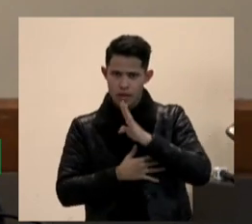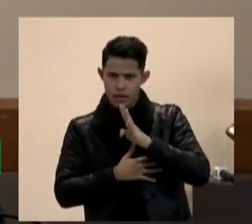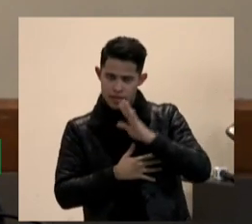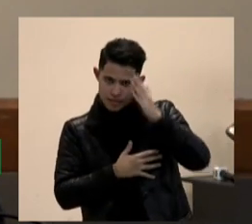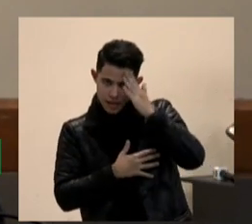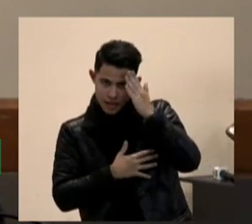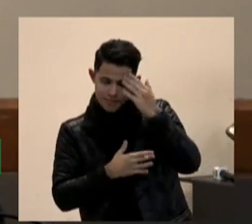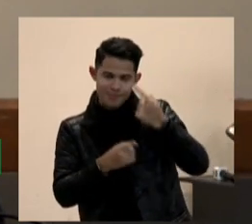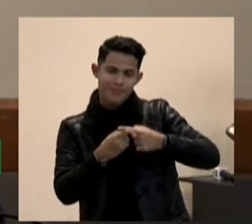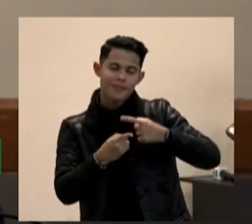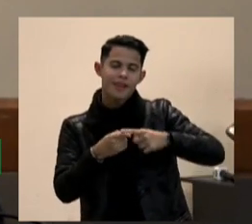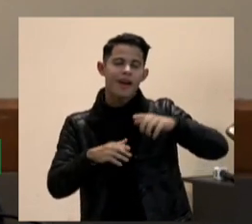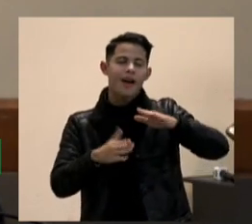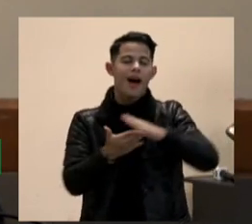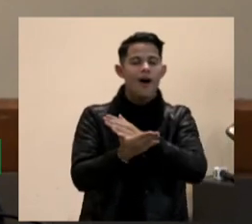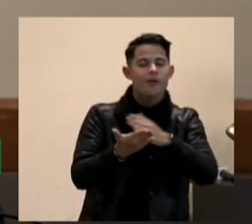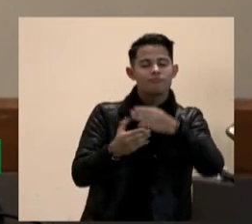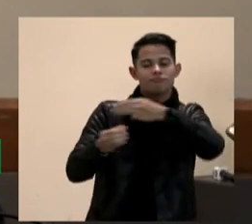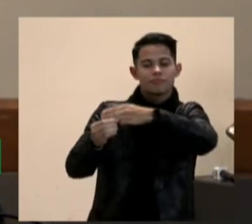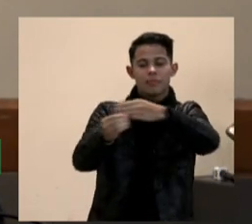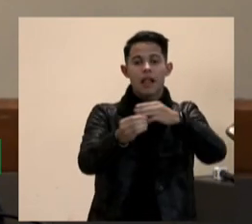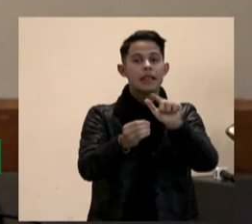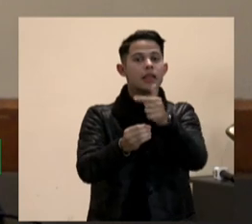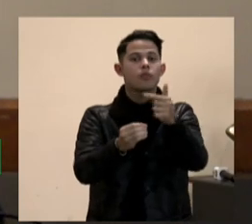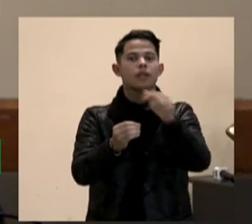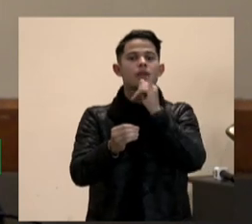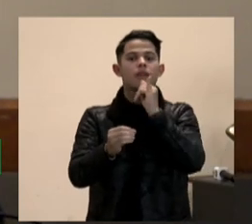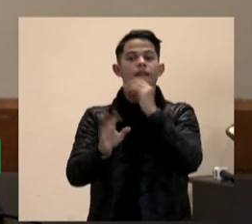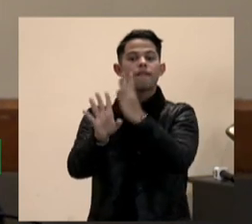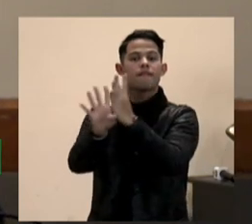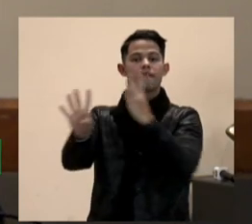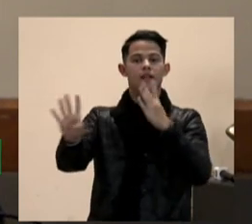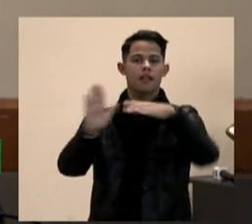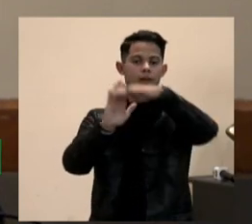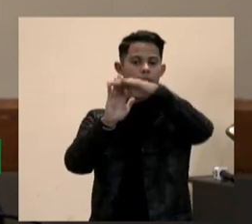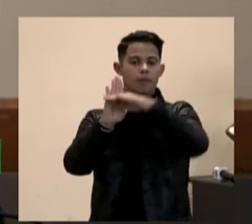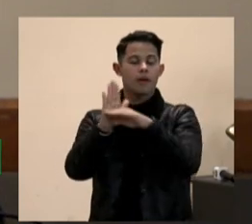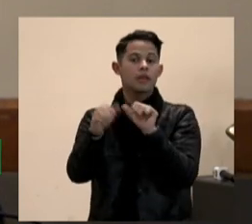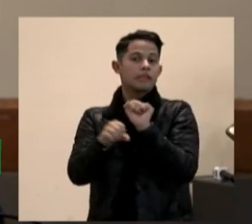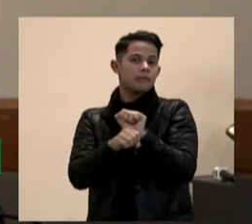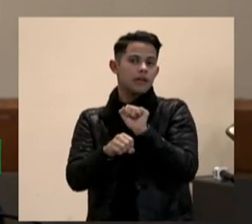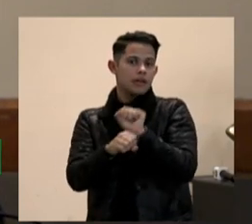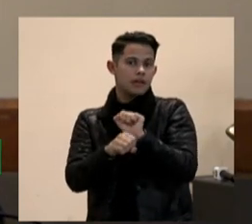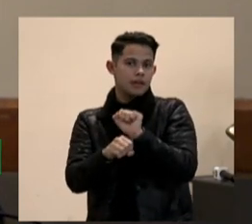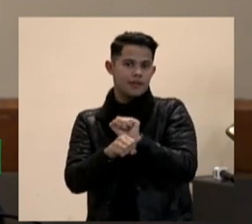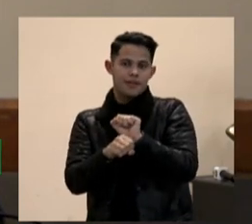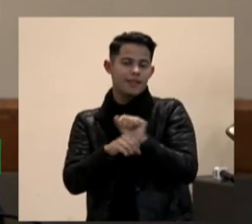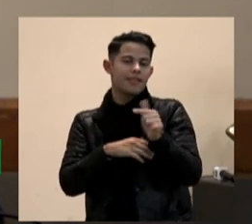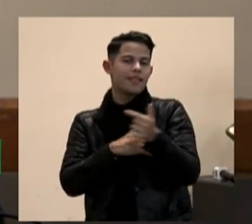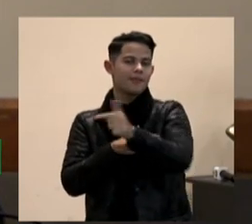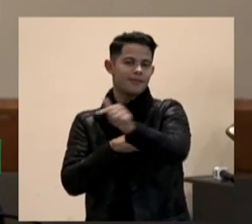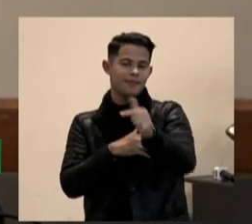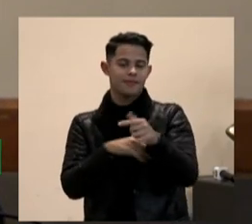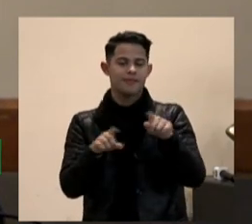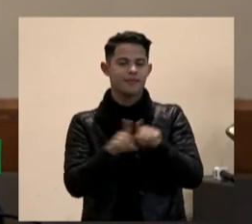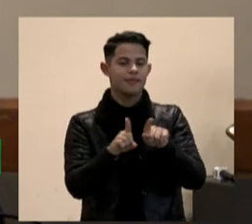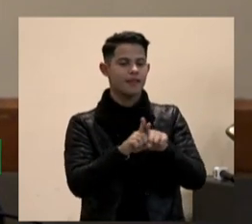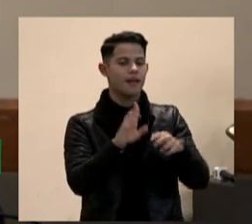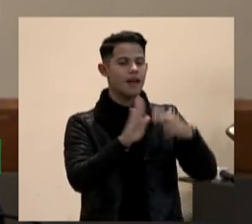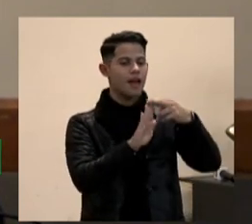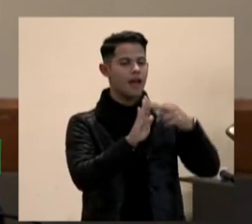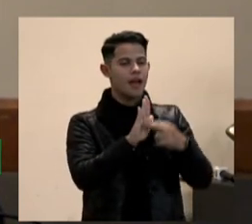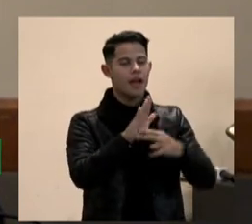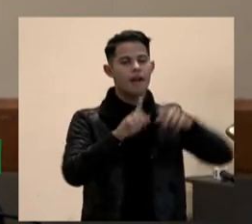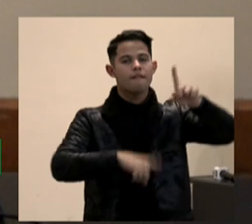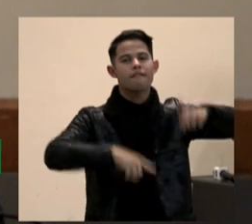municípios não têm lista de espera pública disponibilizadas para que as famílias consultem, né? As regras, elas variam muito